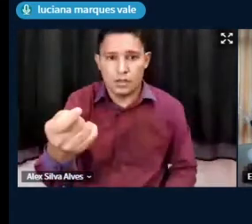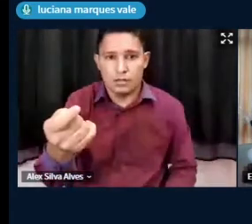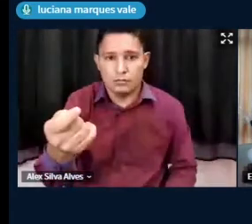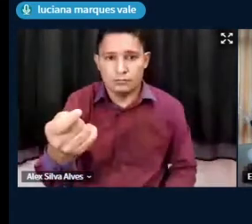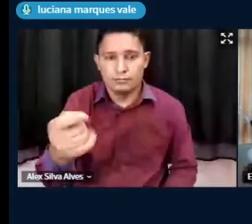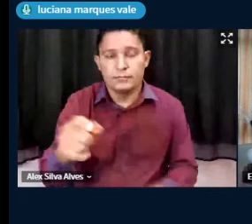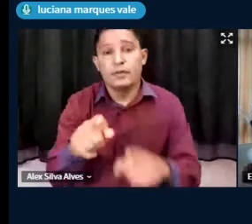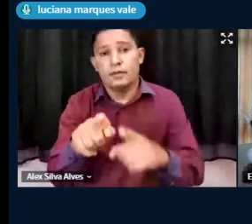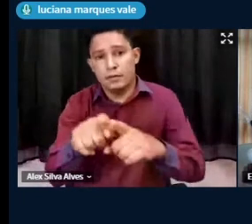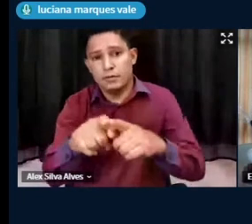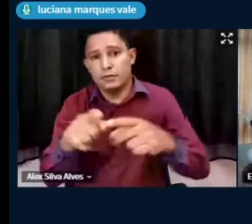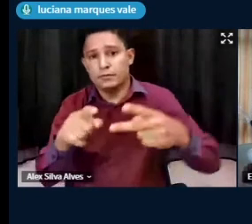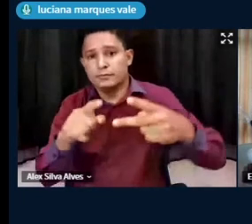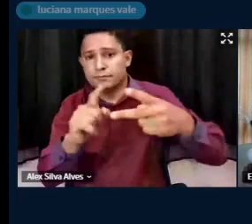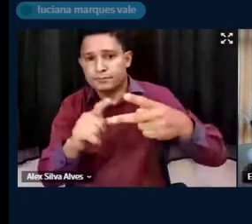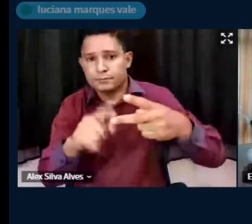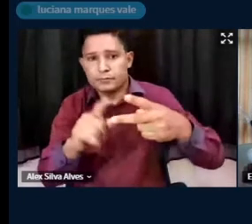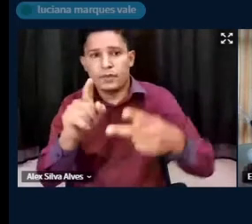de novos sinais,